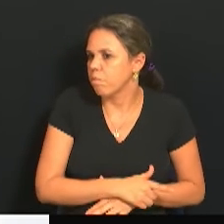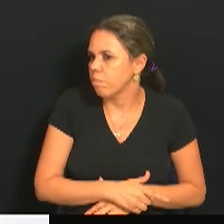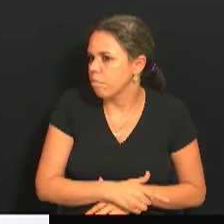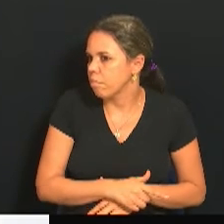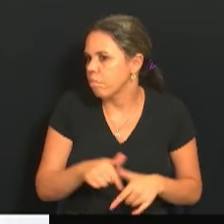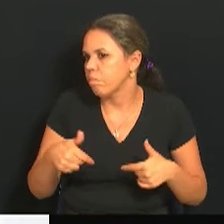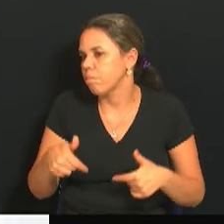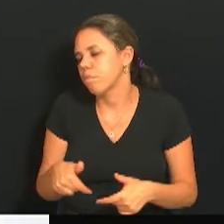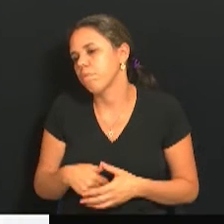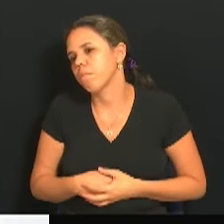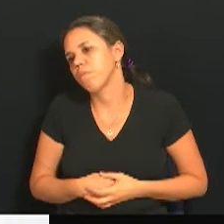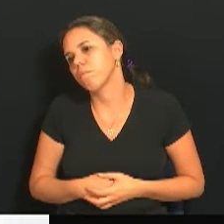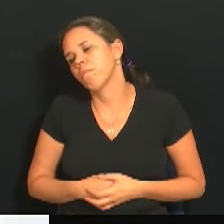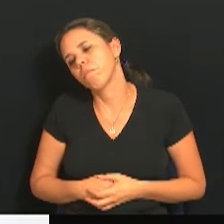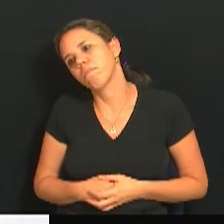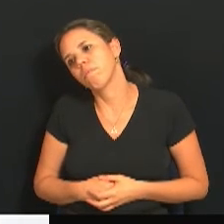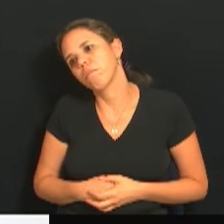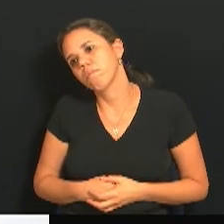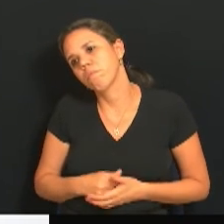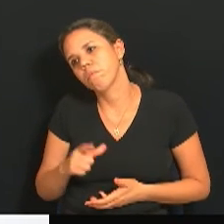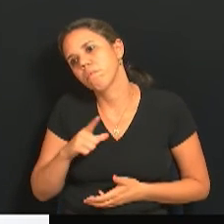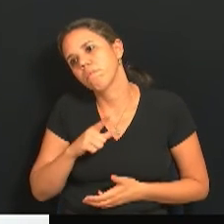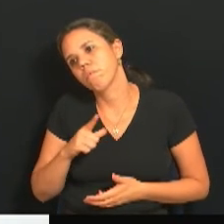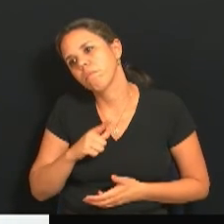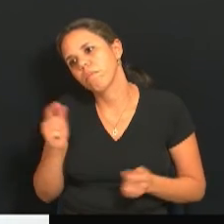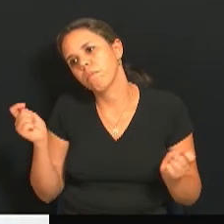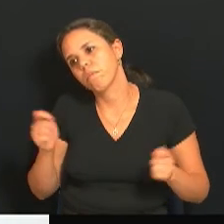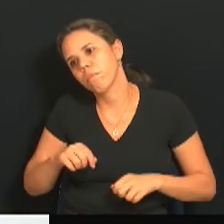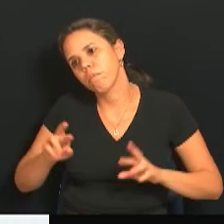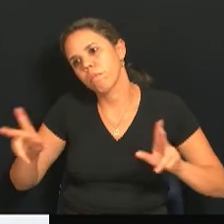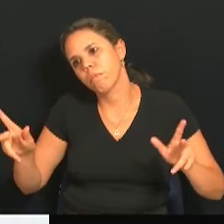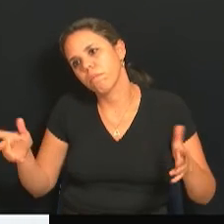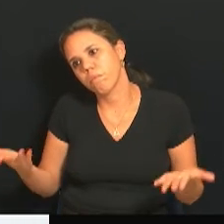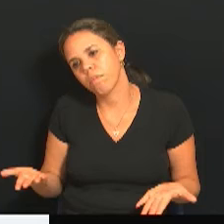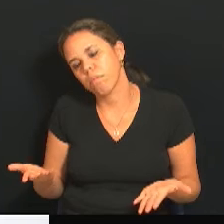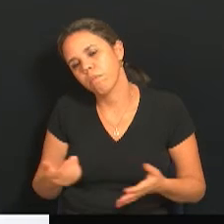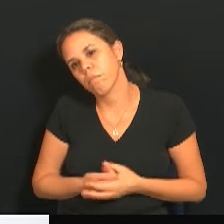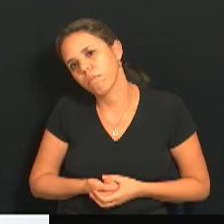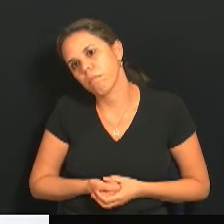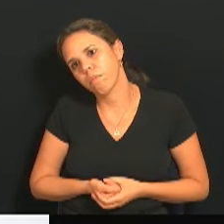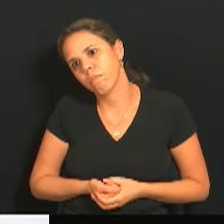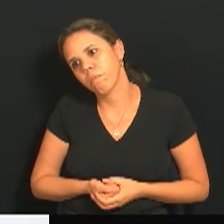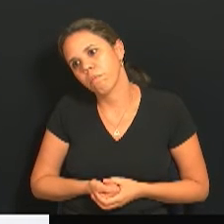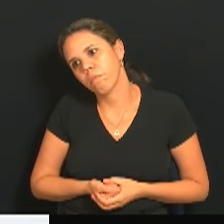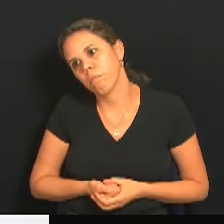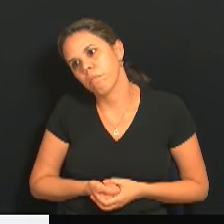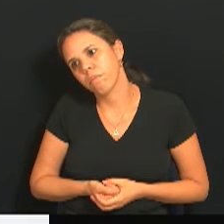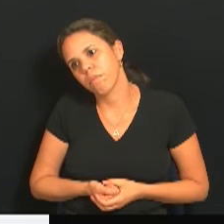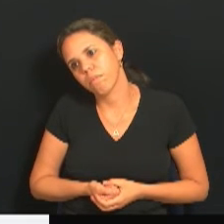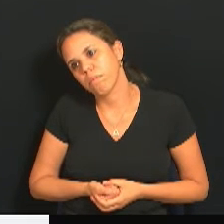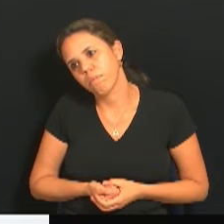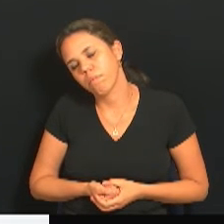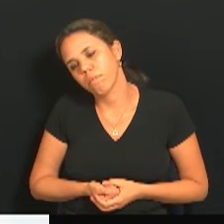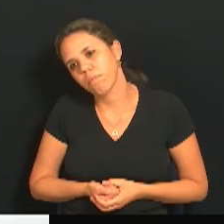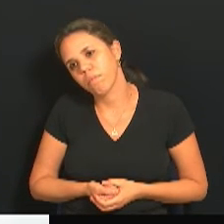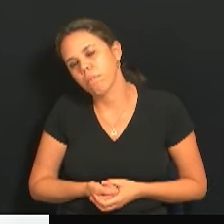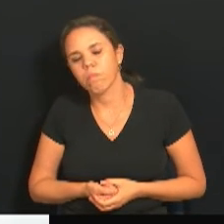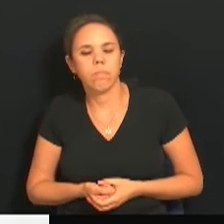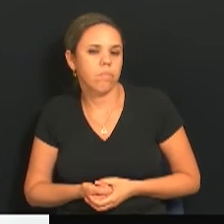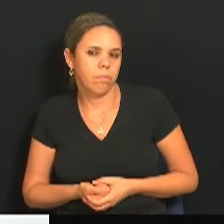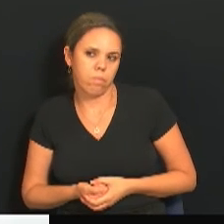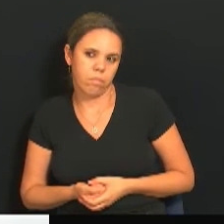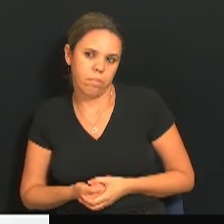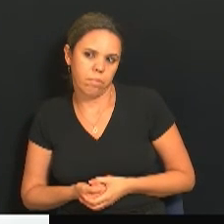ações, inclusive, para ter uma condição diferente, se for o caso. Então, a gente partindo desse princípio